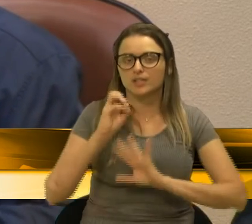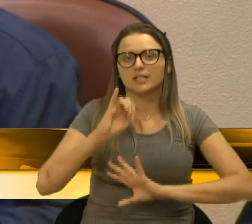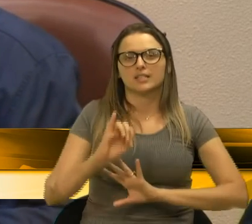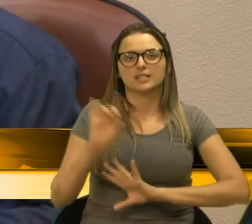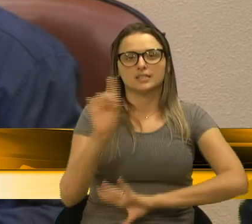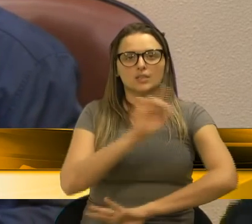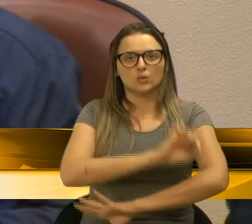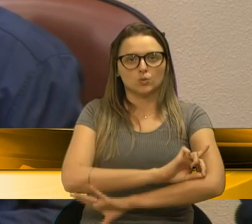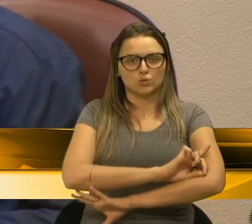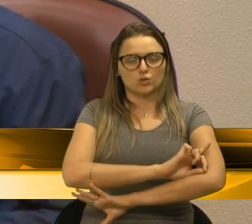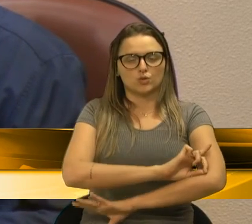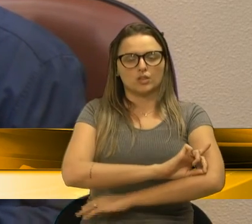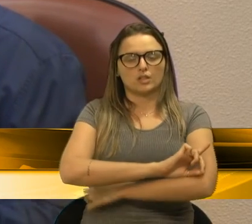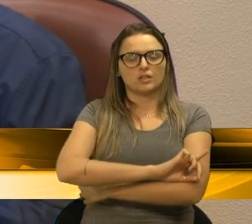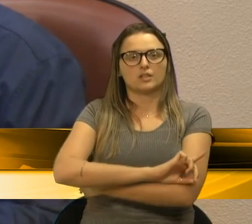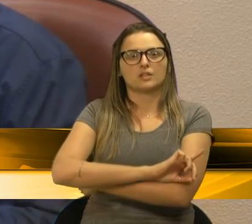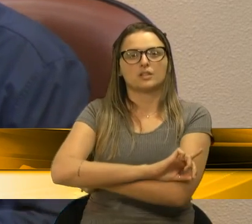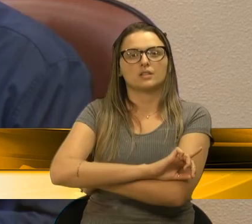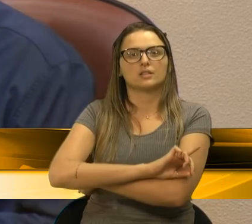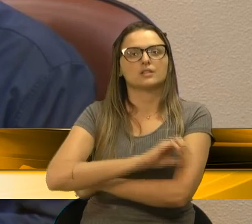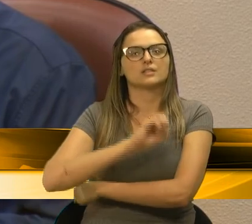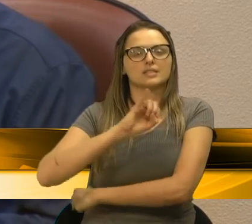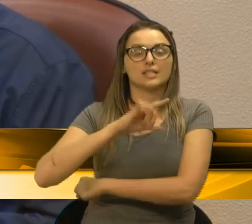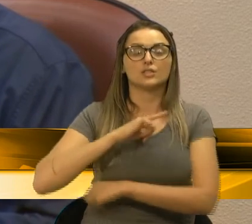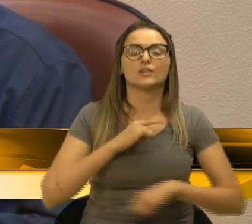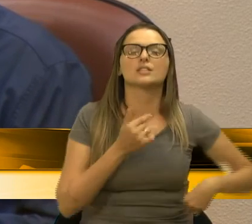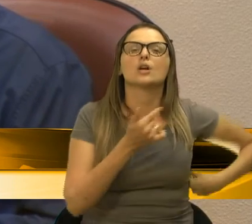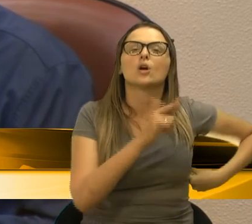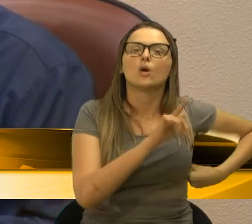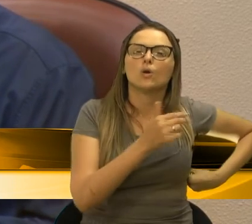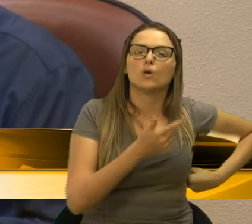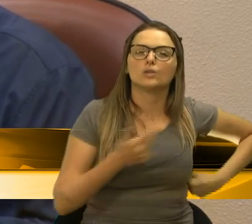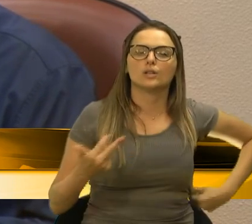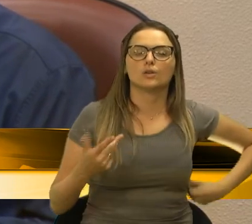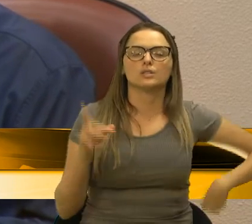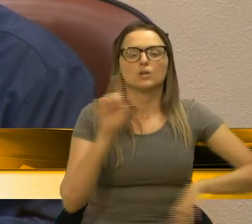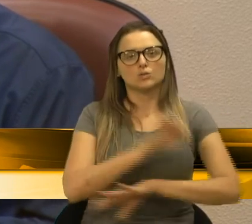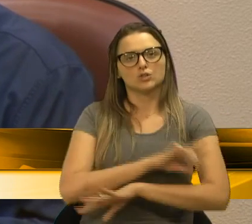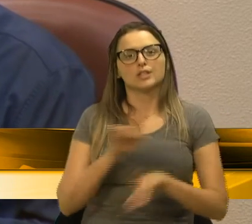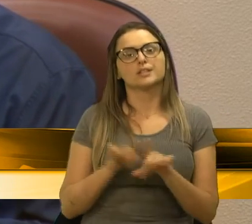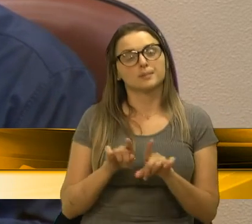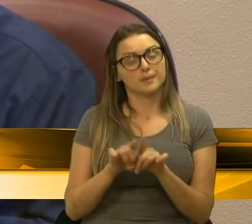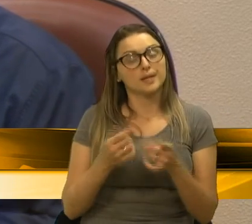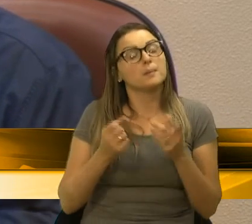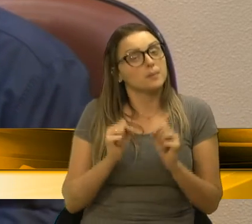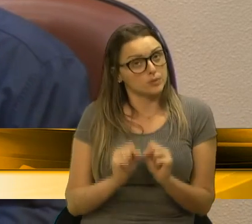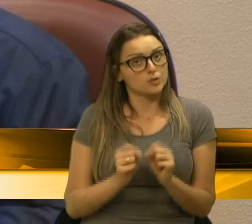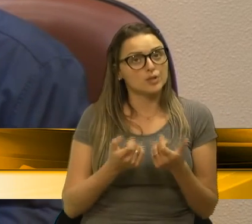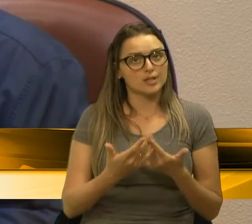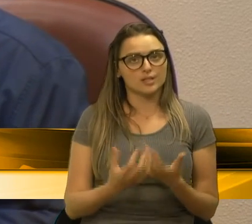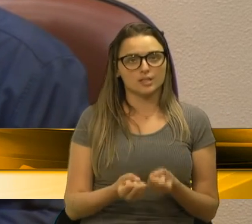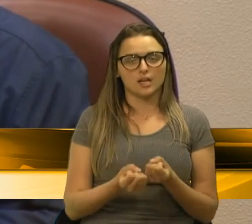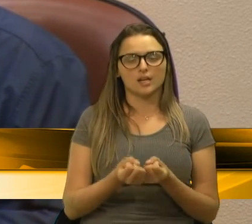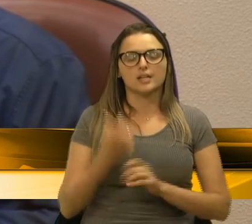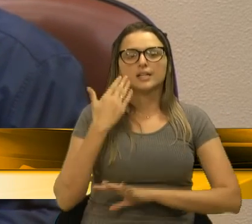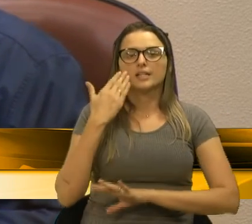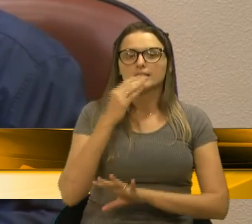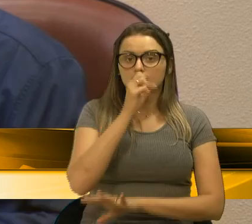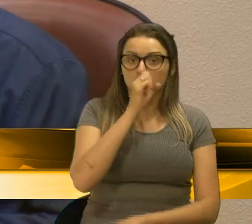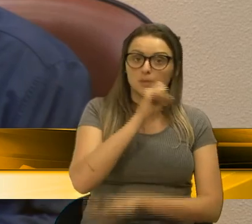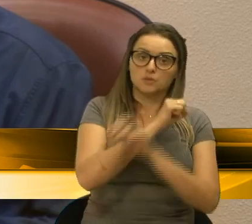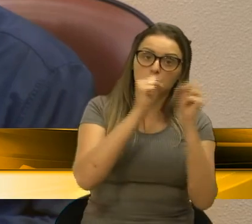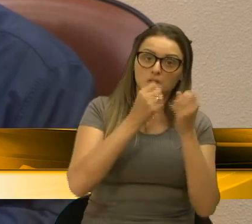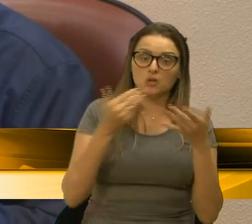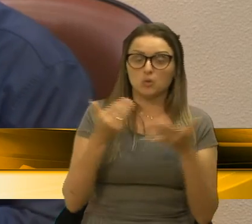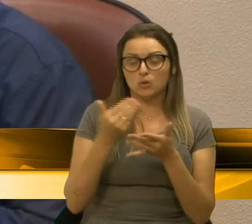esta data não fosse bem, se tivesse outra coisa, as outras datas oferecidas iniciavam valendo, ou seja, sábado pela manhã, hoje